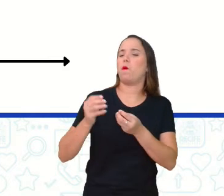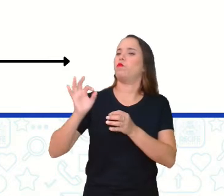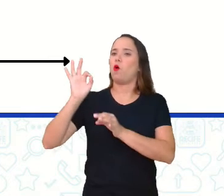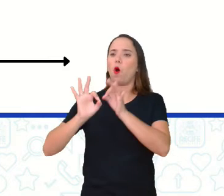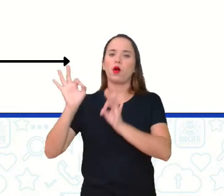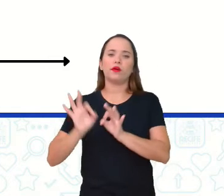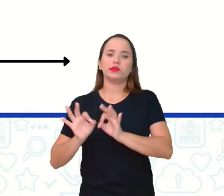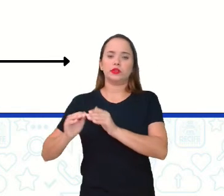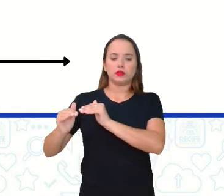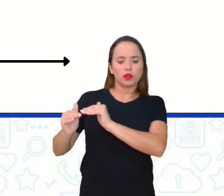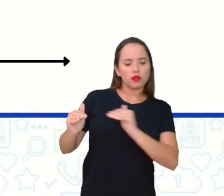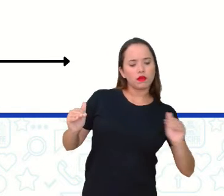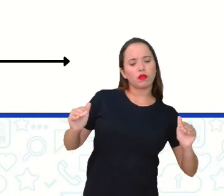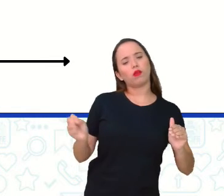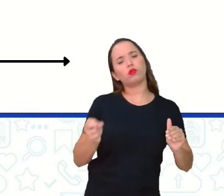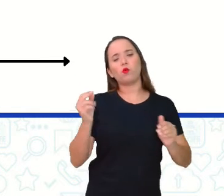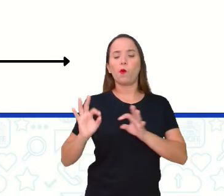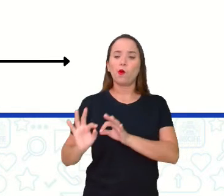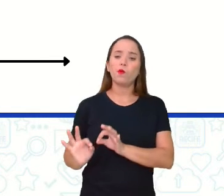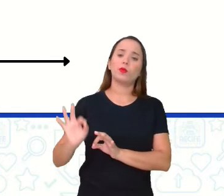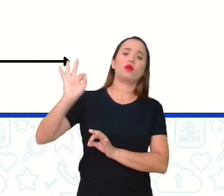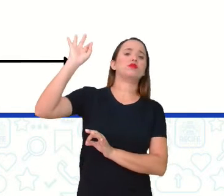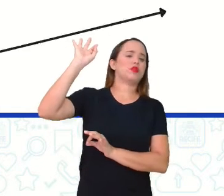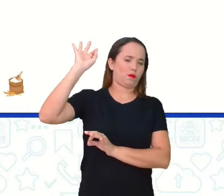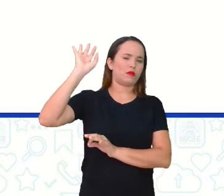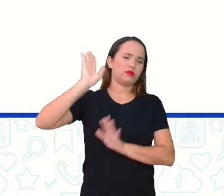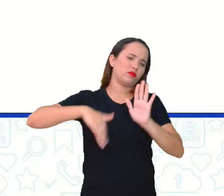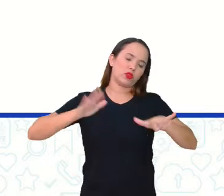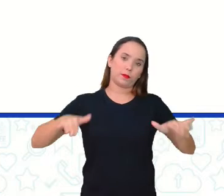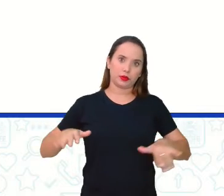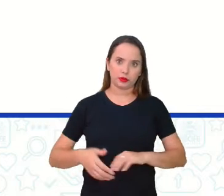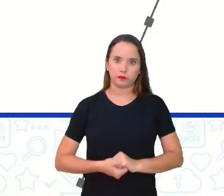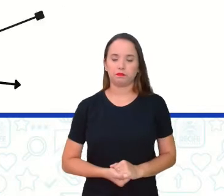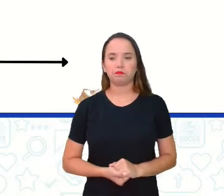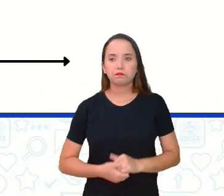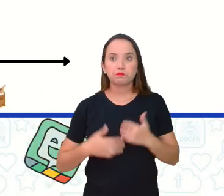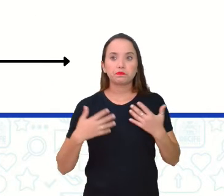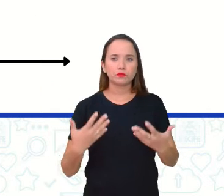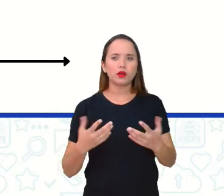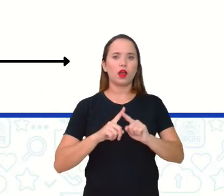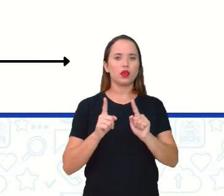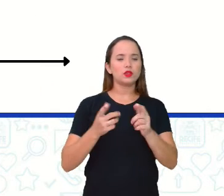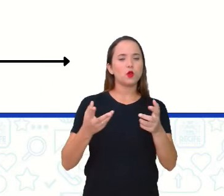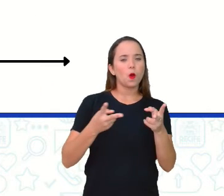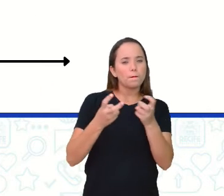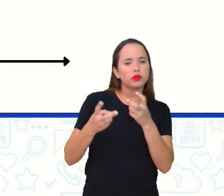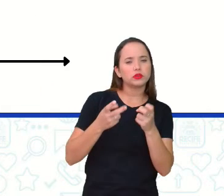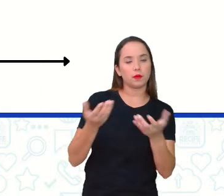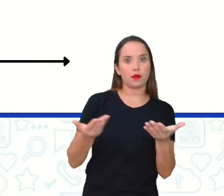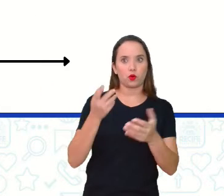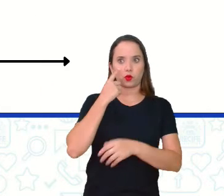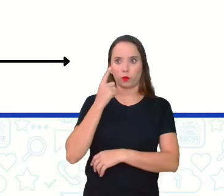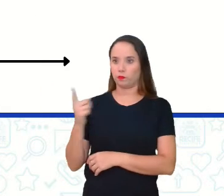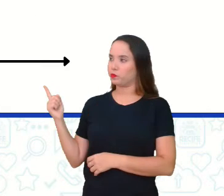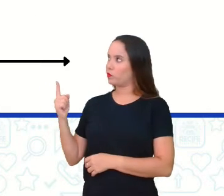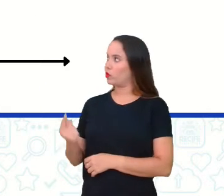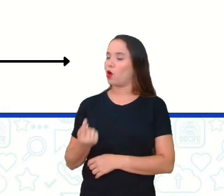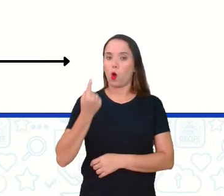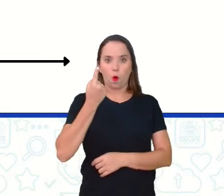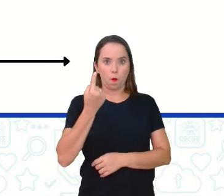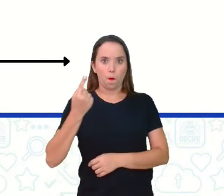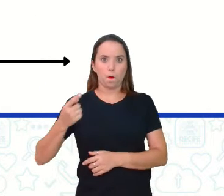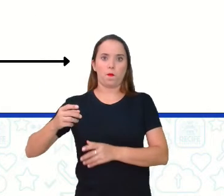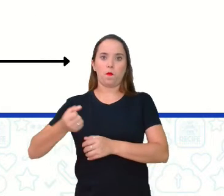o que é mais adequado colocar nesse eixo em pé, tá certo? Então, observa o que eu fiz aí, ó. Uma quantidade de